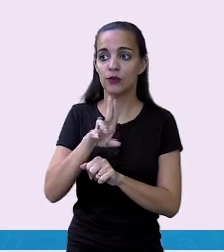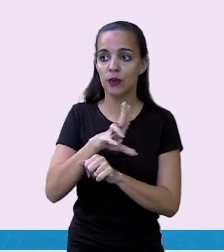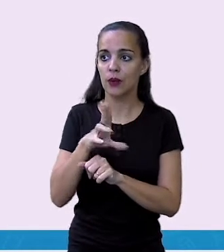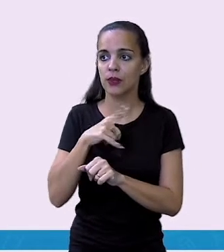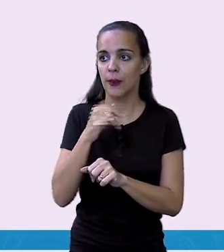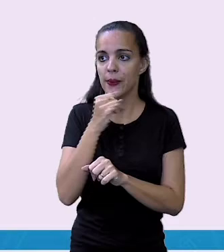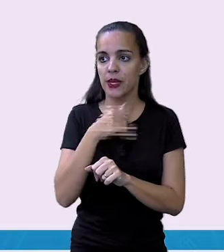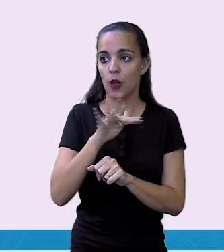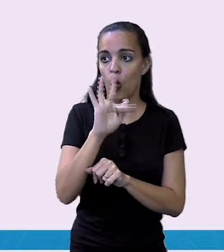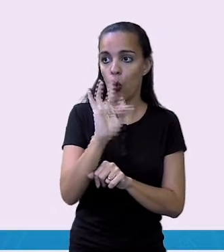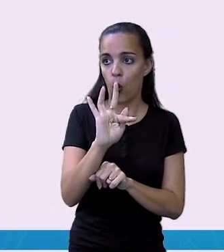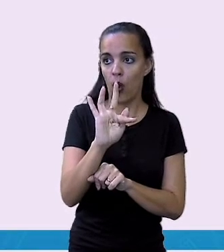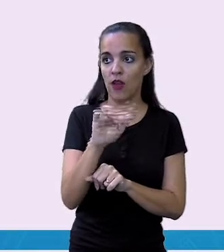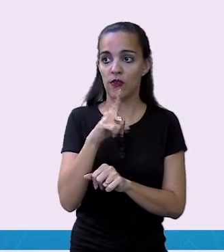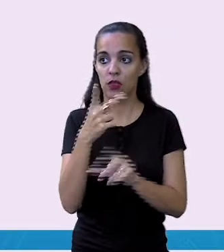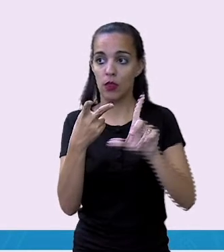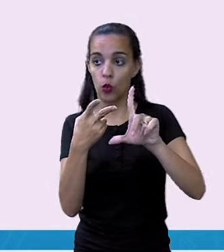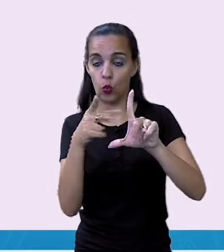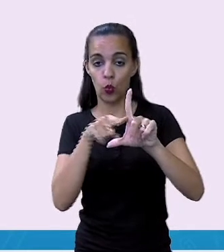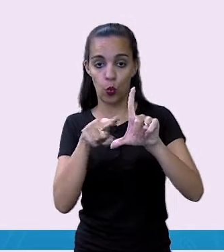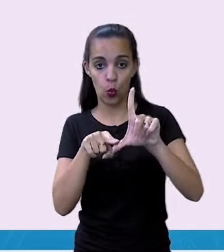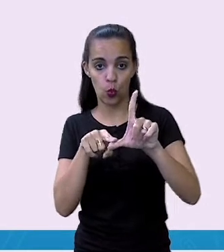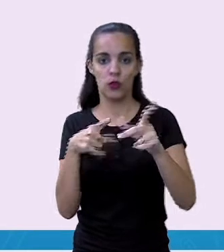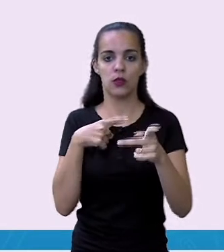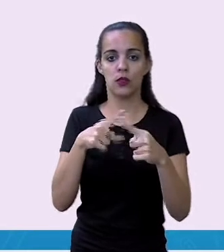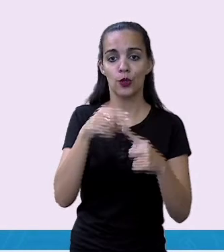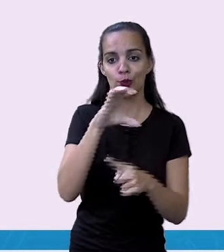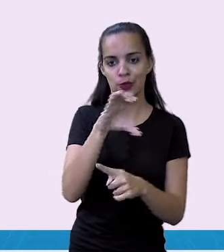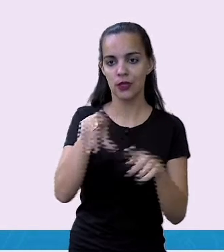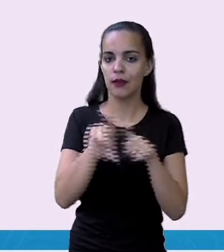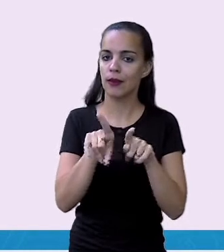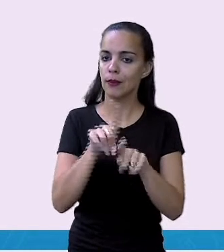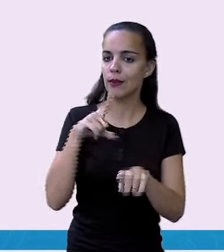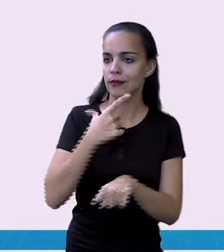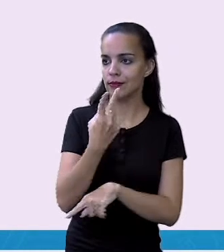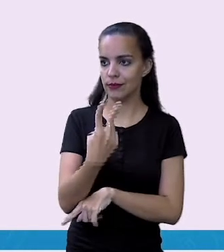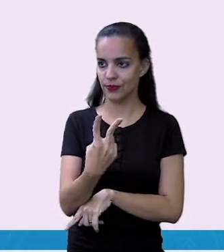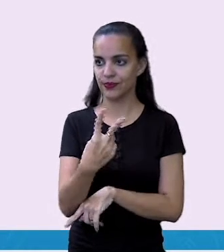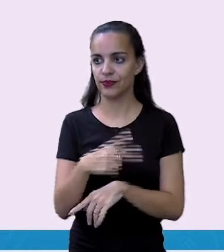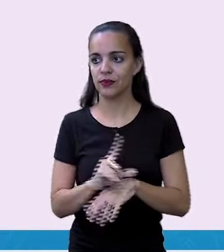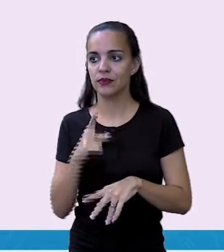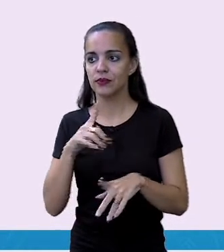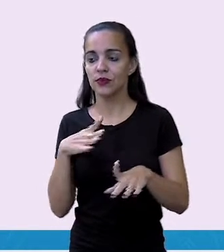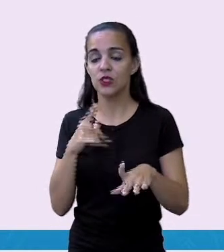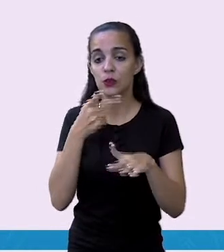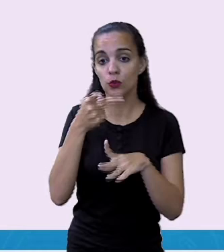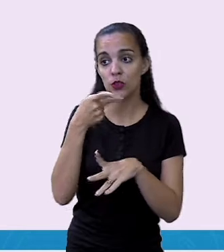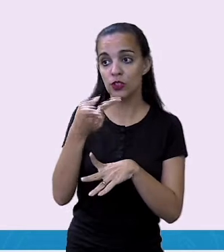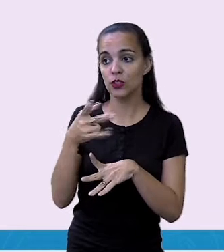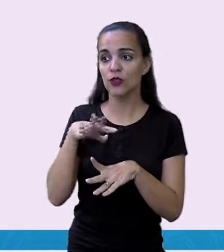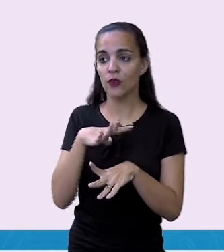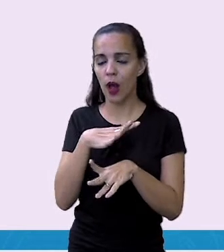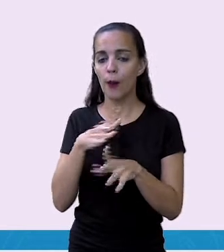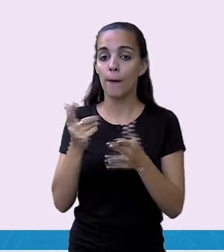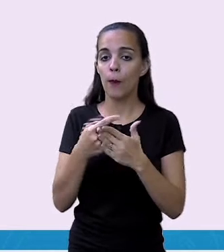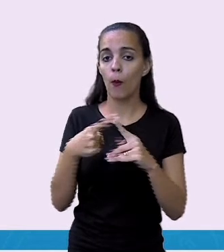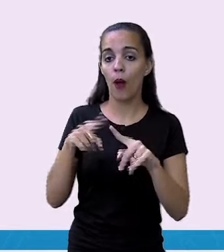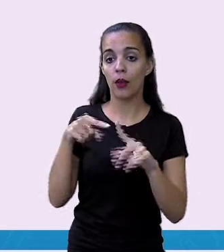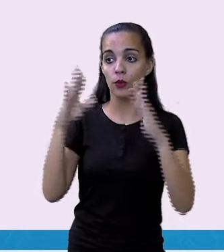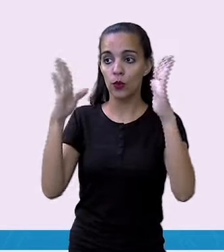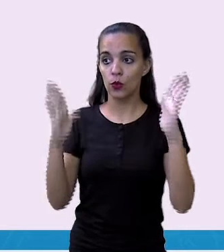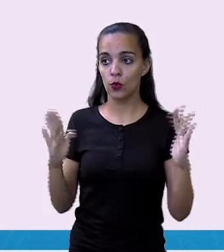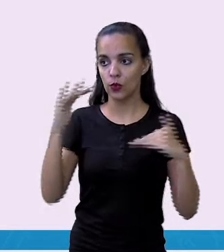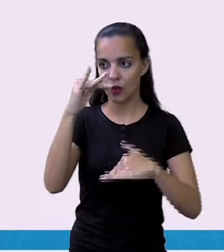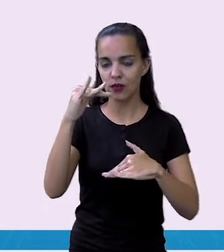O ângulo F, 2 linhas. Então, quando eu falo que eu tenho lados proporcionais